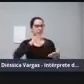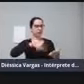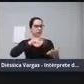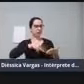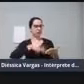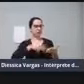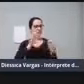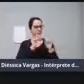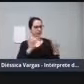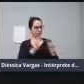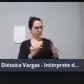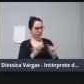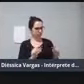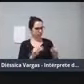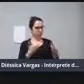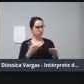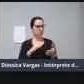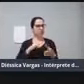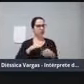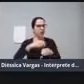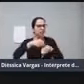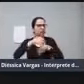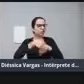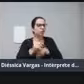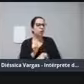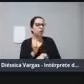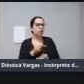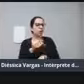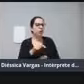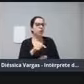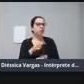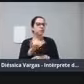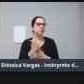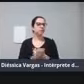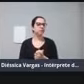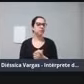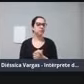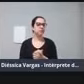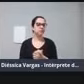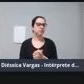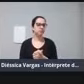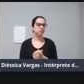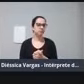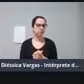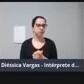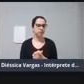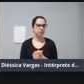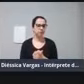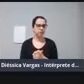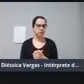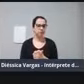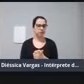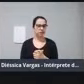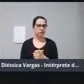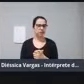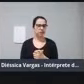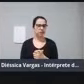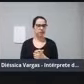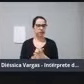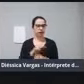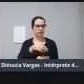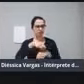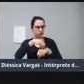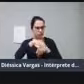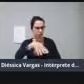página de que inseto, né, está se trabalhando ali em relação aos dizeres, né, essas dicas